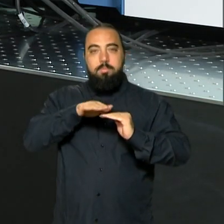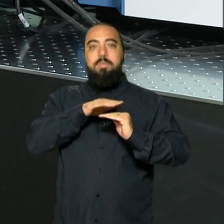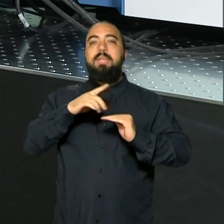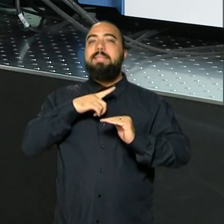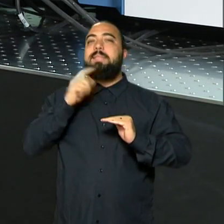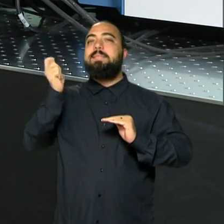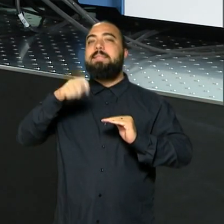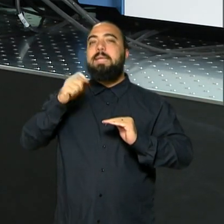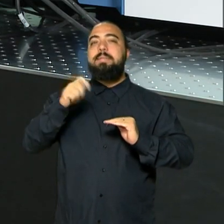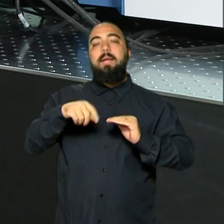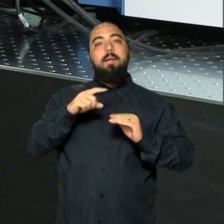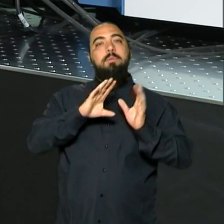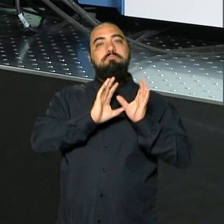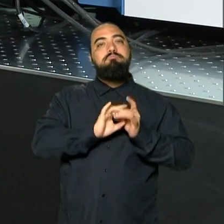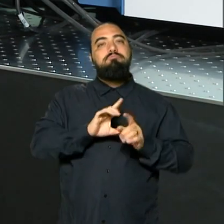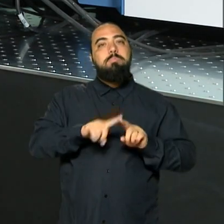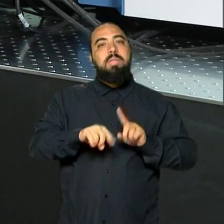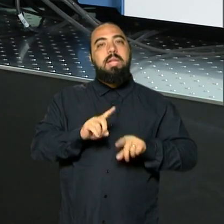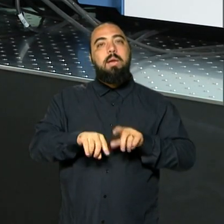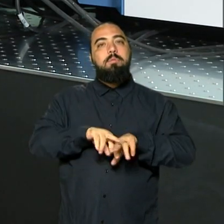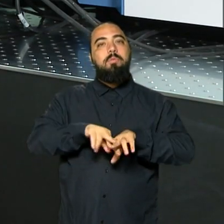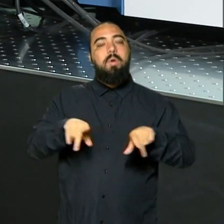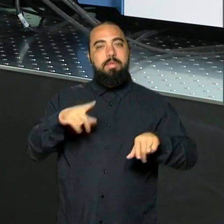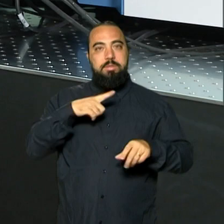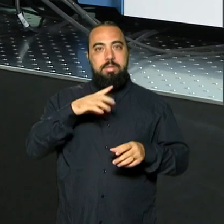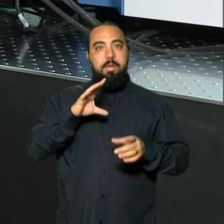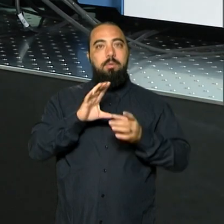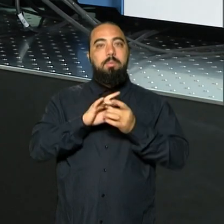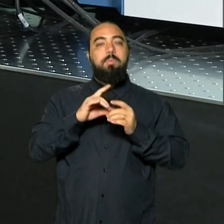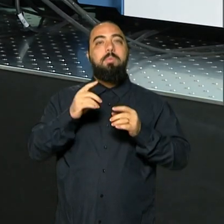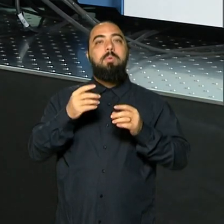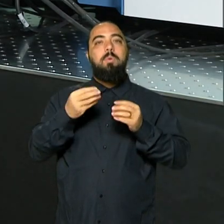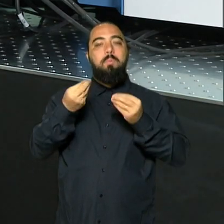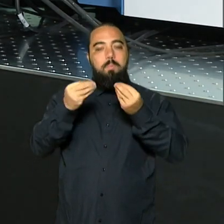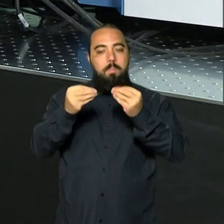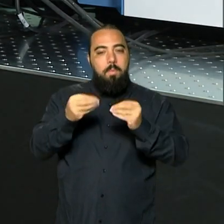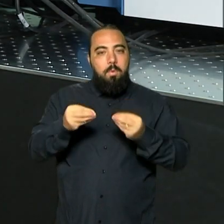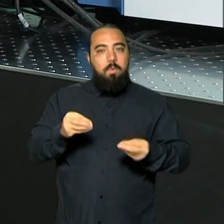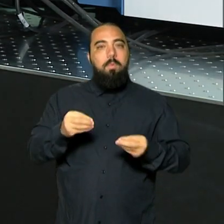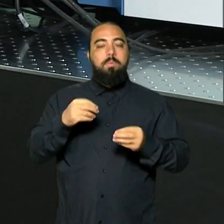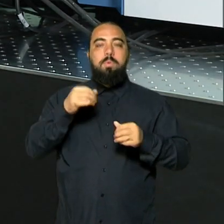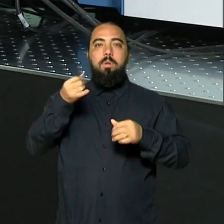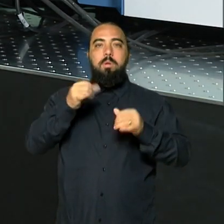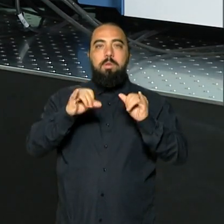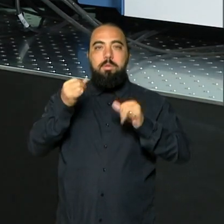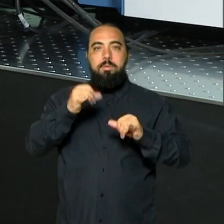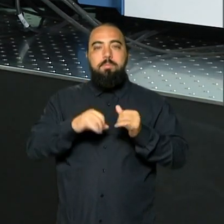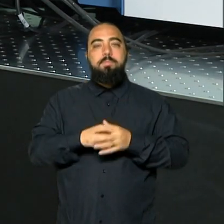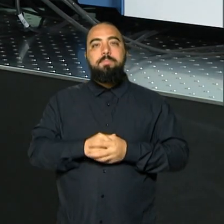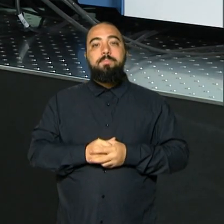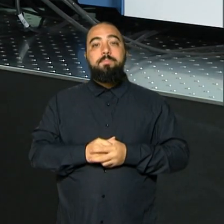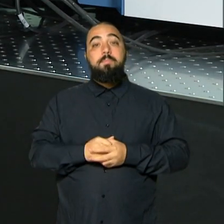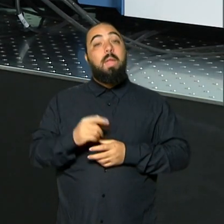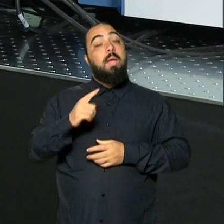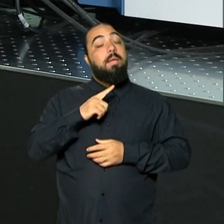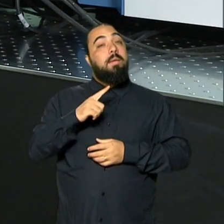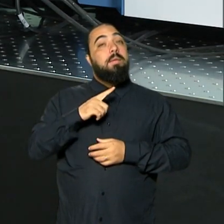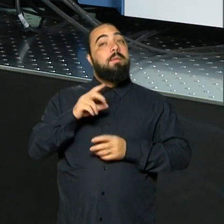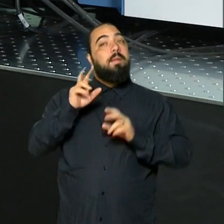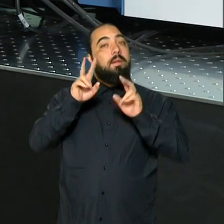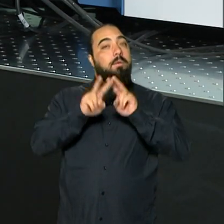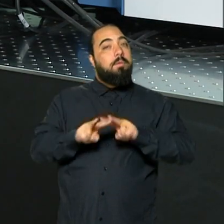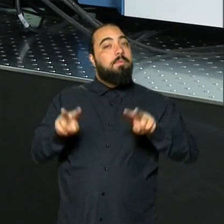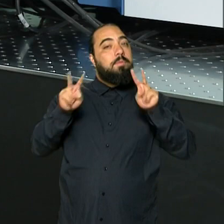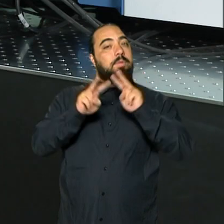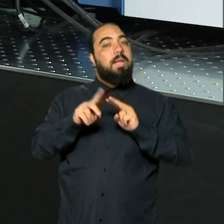constituintes, os materiais contidos naquela amostra que a gente está analisando. E ele tem uma certa resolução aqui,